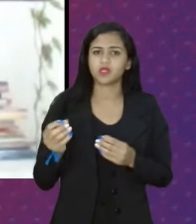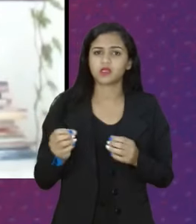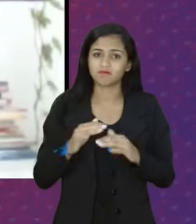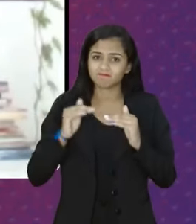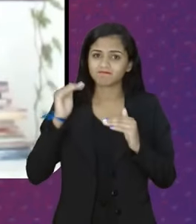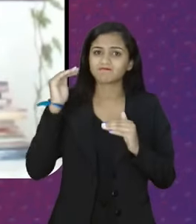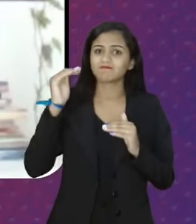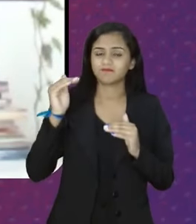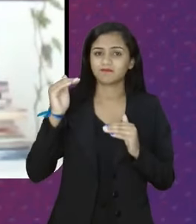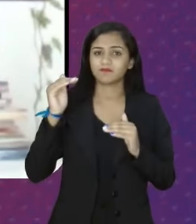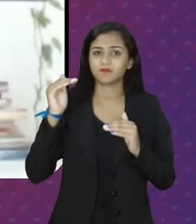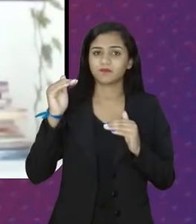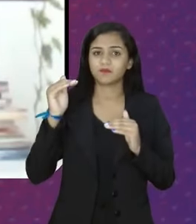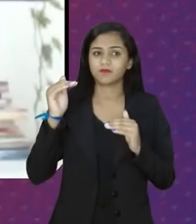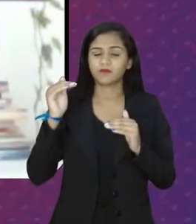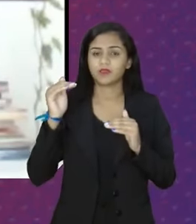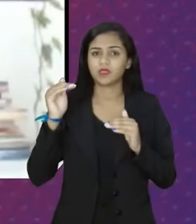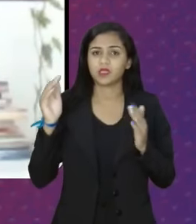alto.